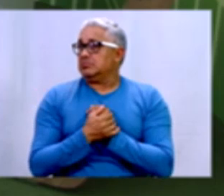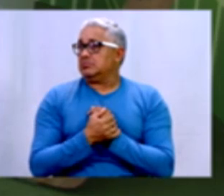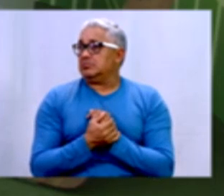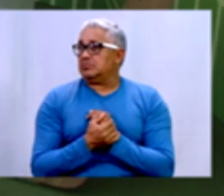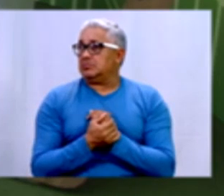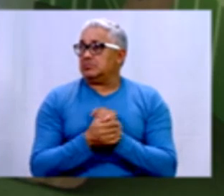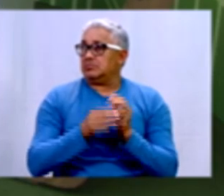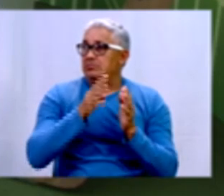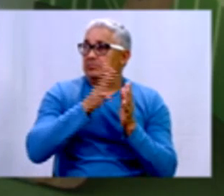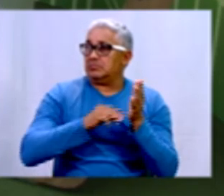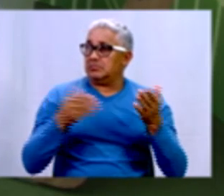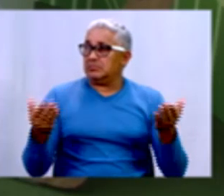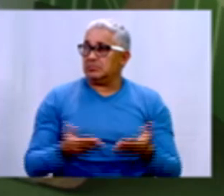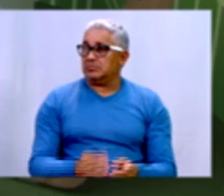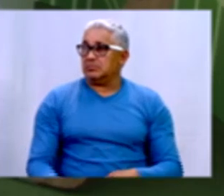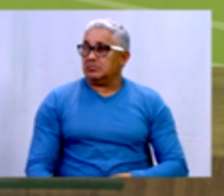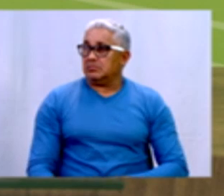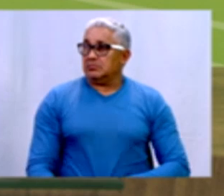metodologia, à nossa aula de hoje?